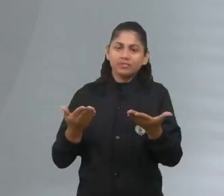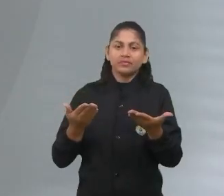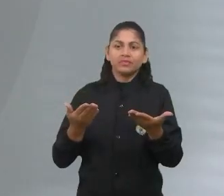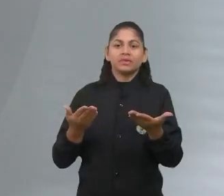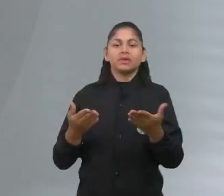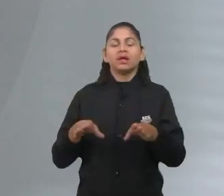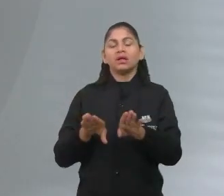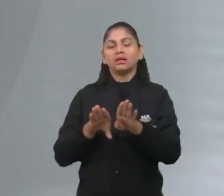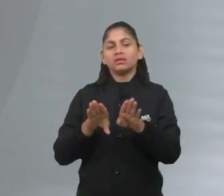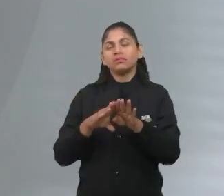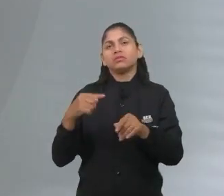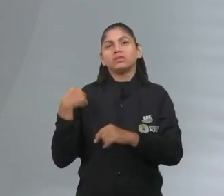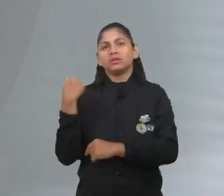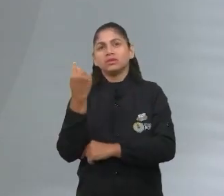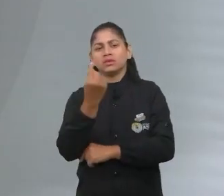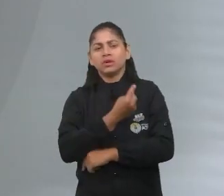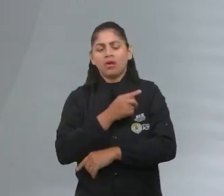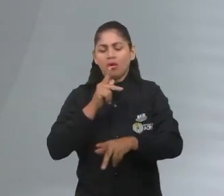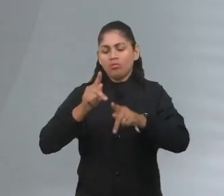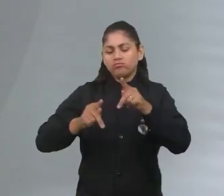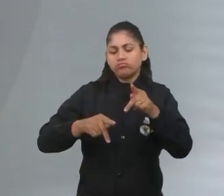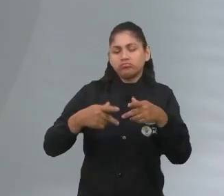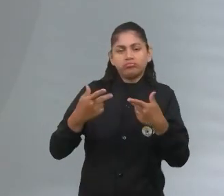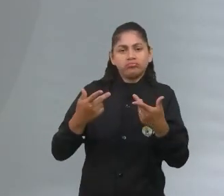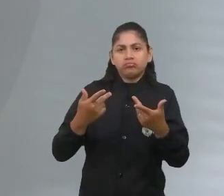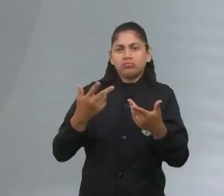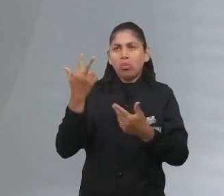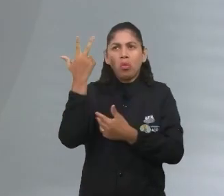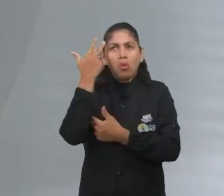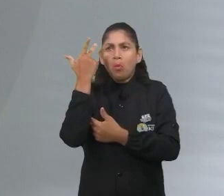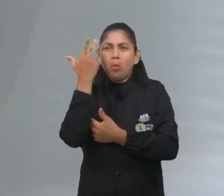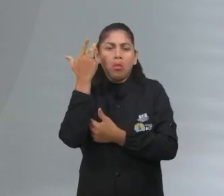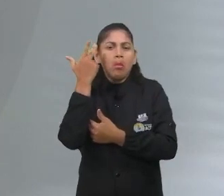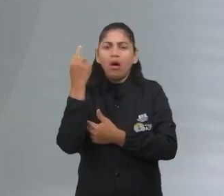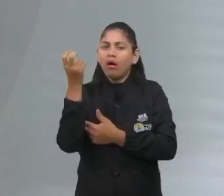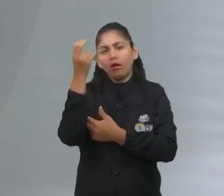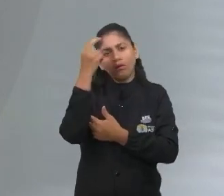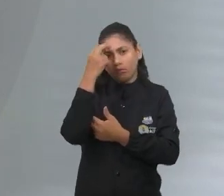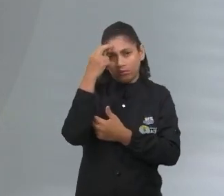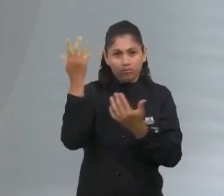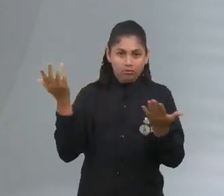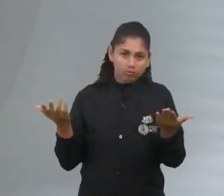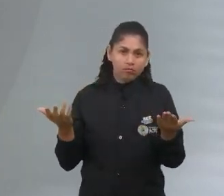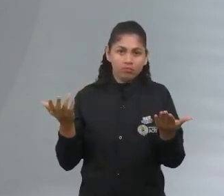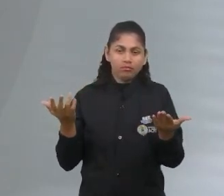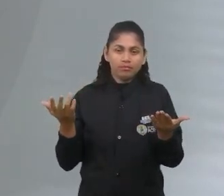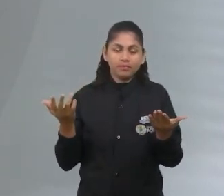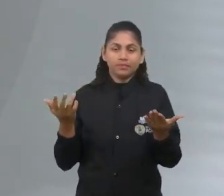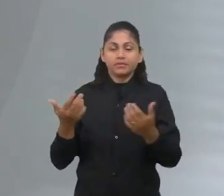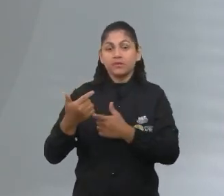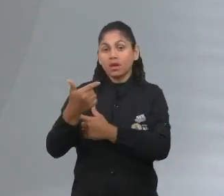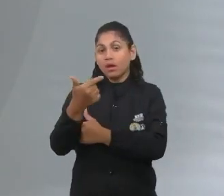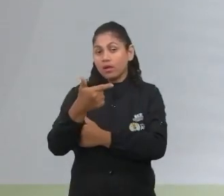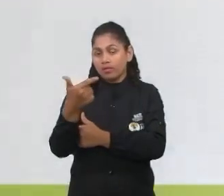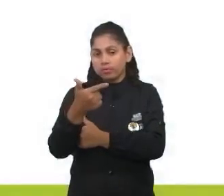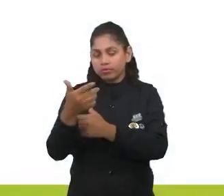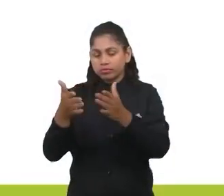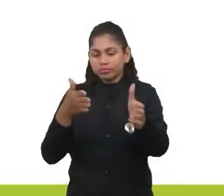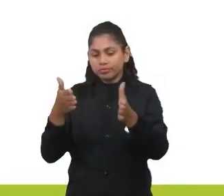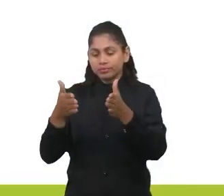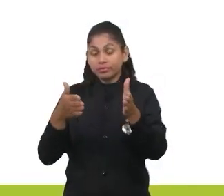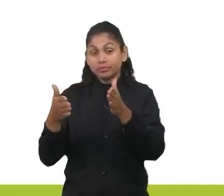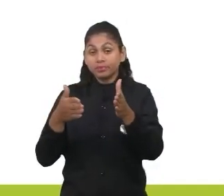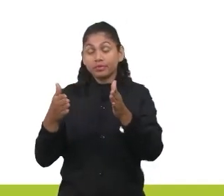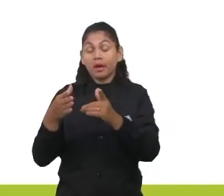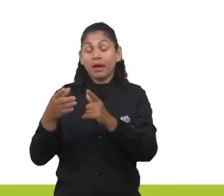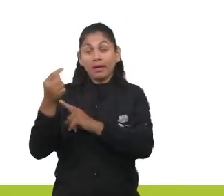de certo modo, populariza a cultura. Agora, na segunda fase da Escola de Frankfurt, nós